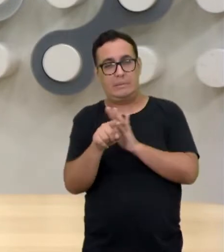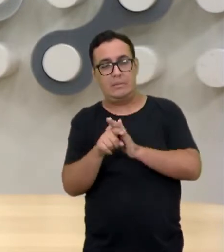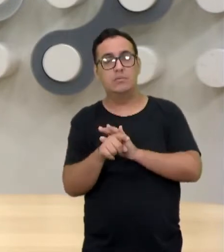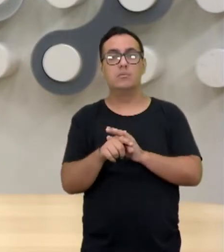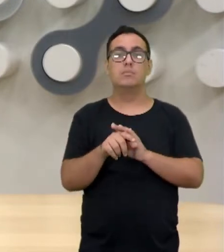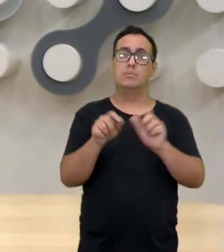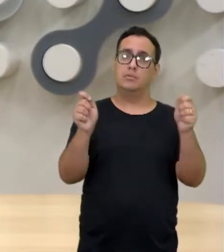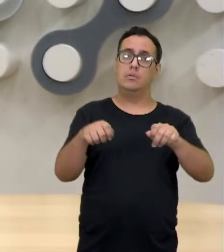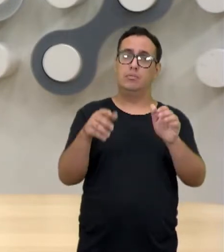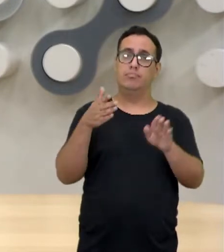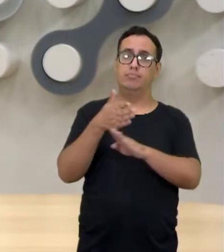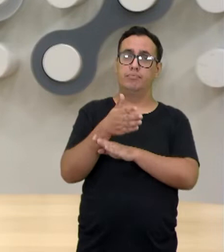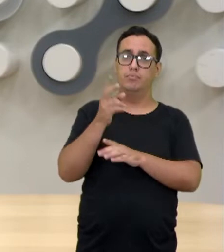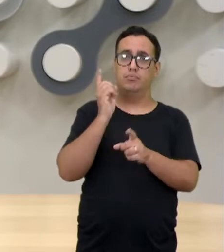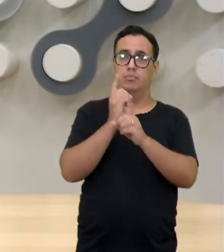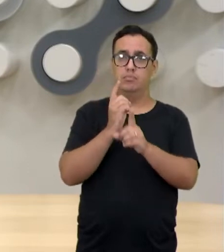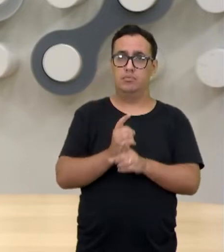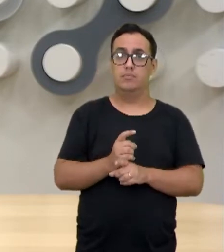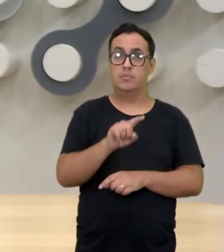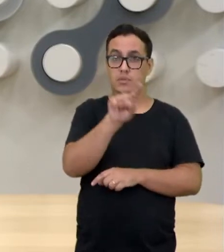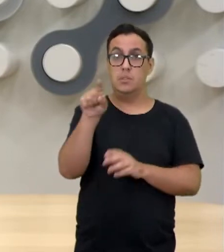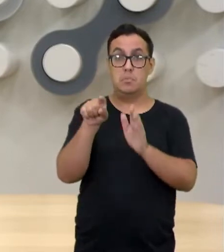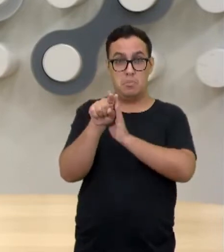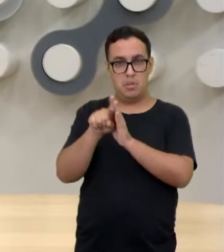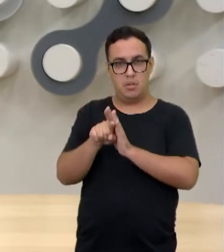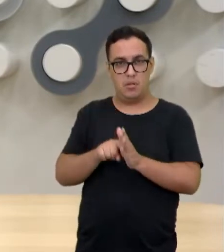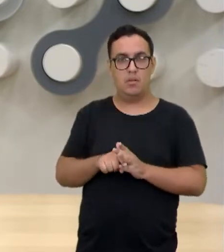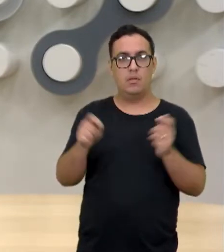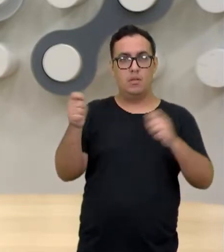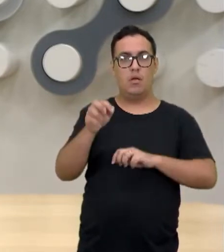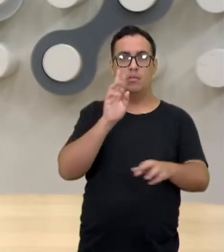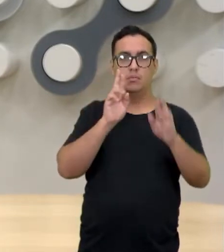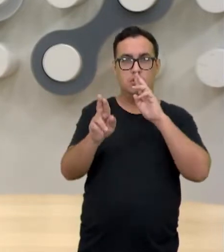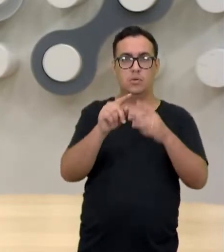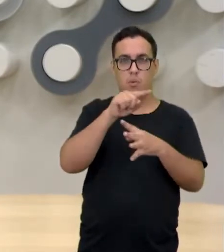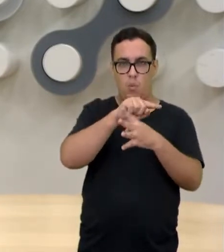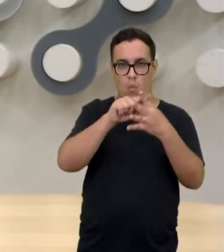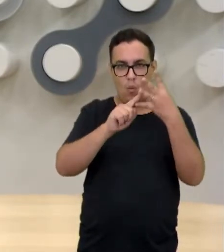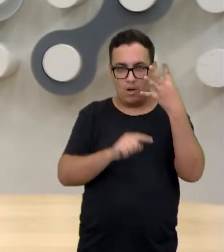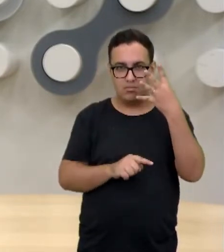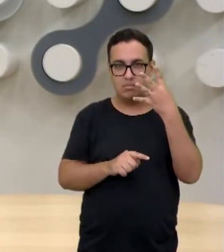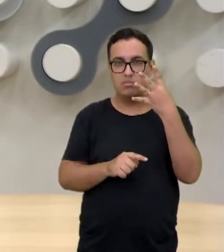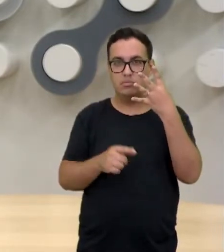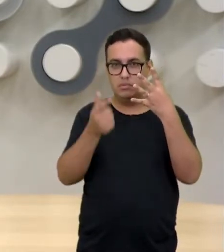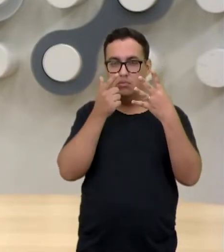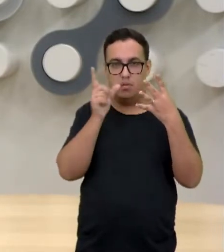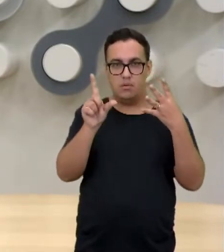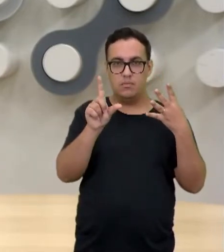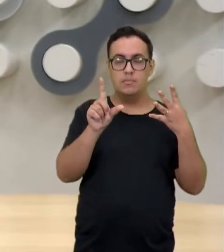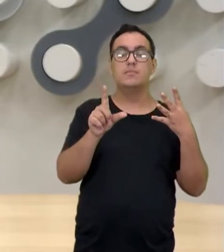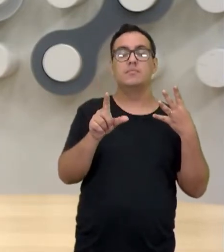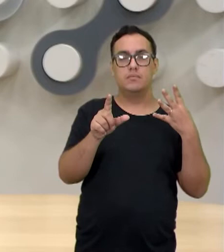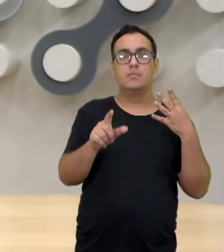fazendo a pesquisa acadêmica de vocês, para tentar responder as 4 perguntas orientadoras, naturalmente aparecerão